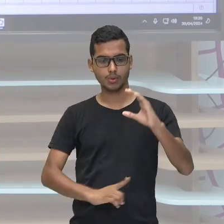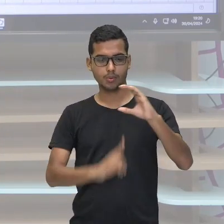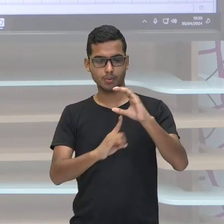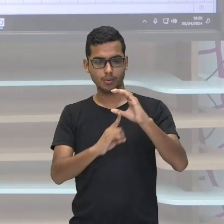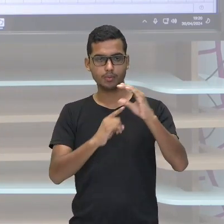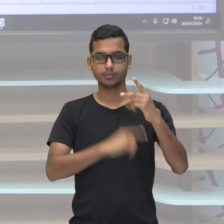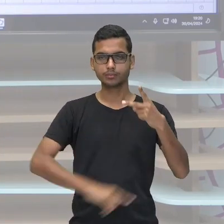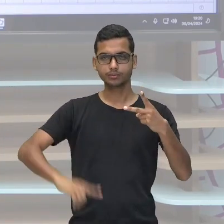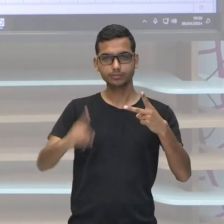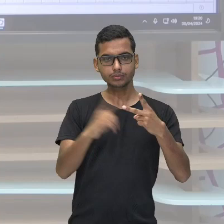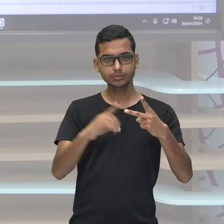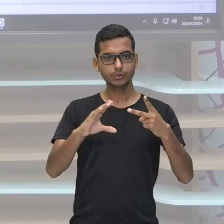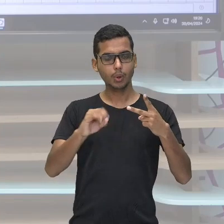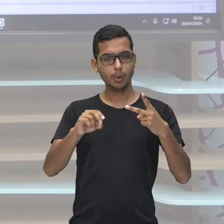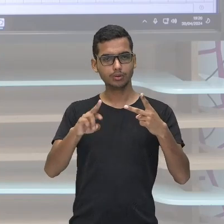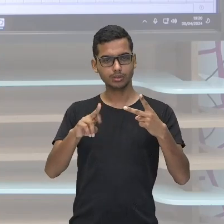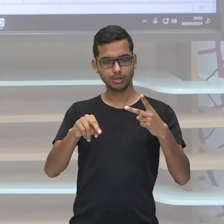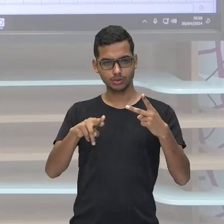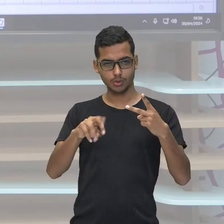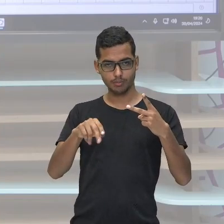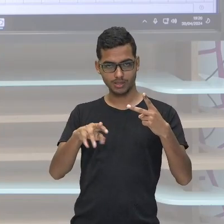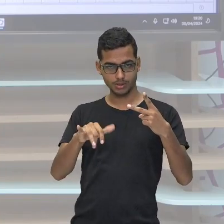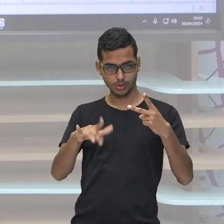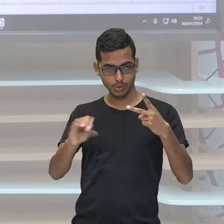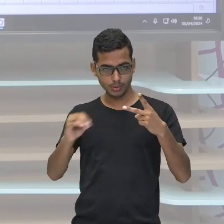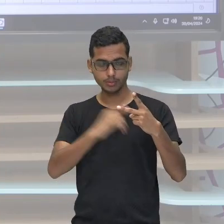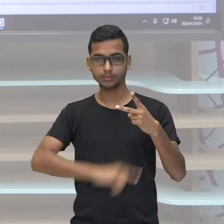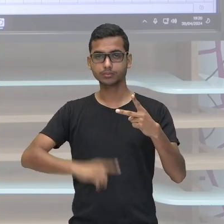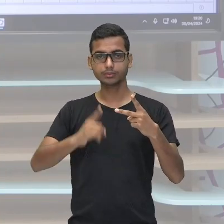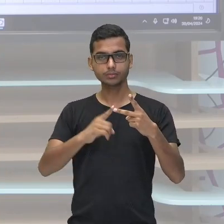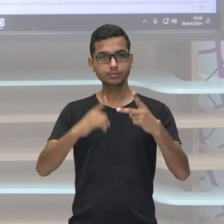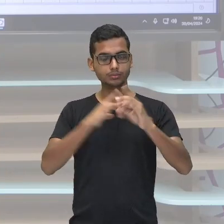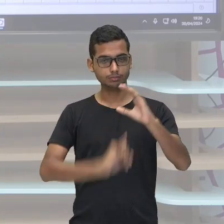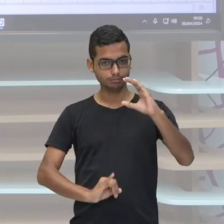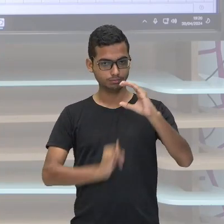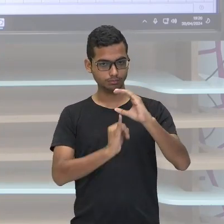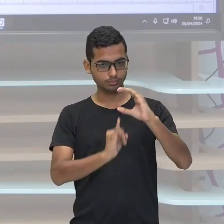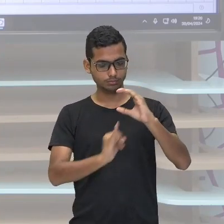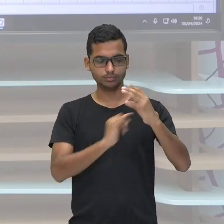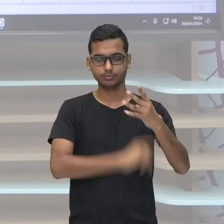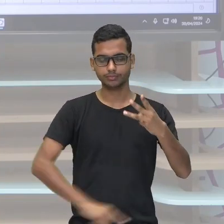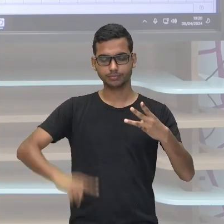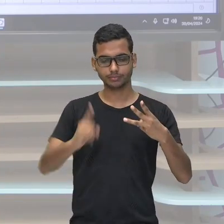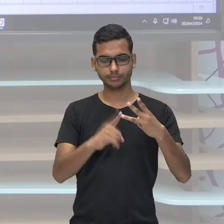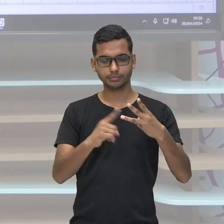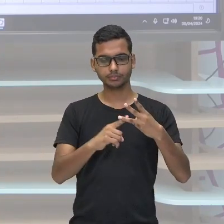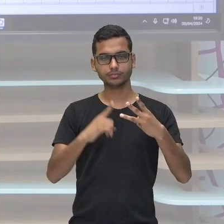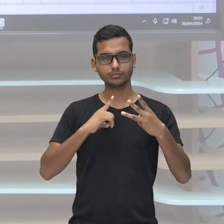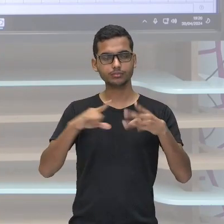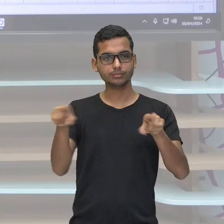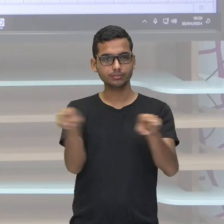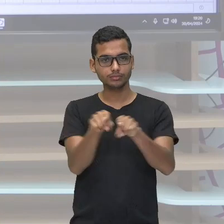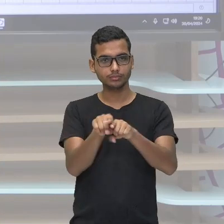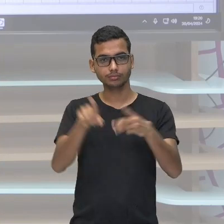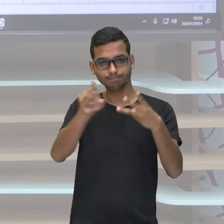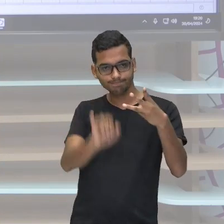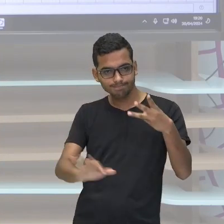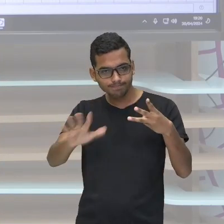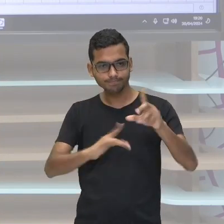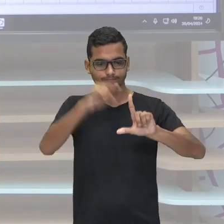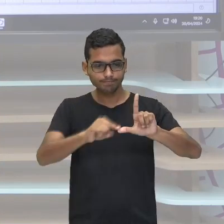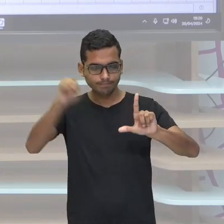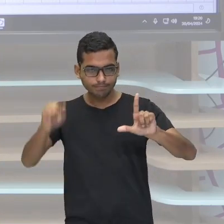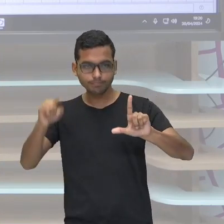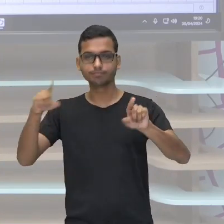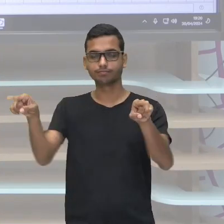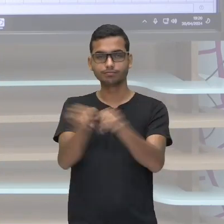e, futuramente, os gráficos das funções, assim como as análises deles também. Então, vamos analisar aqui